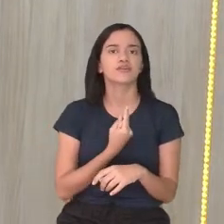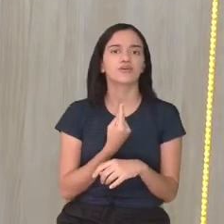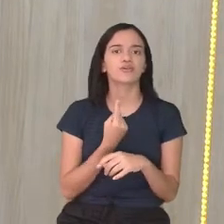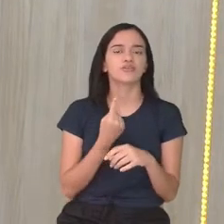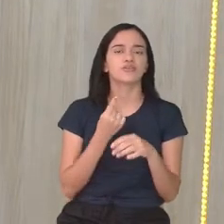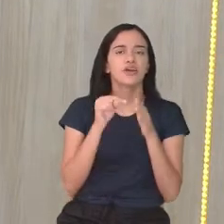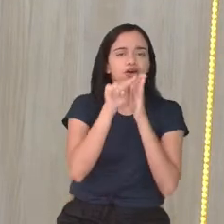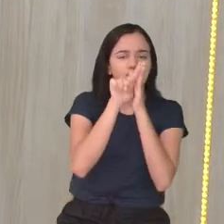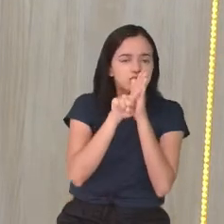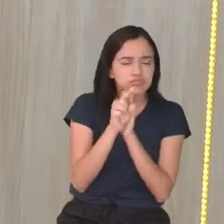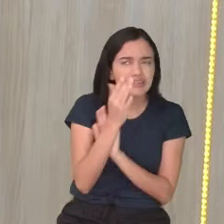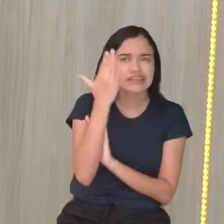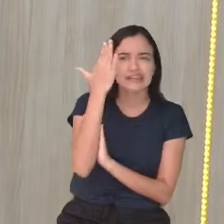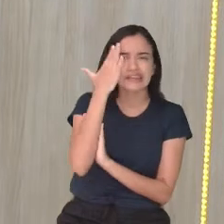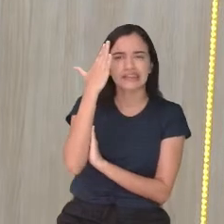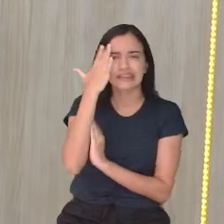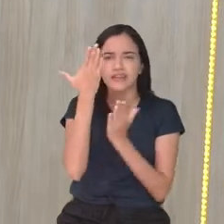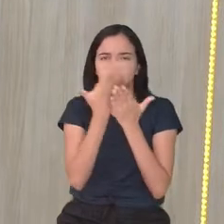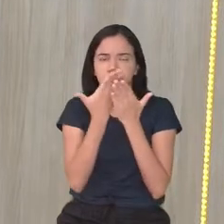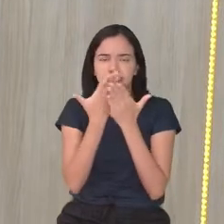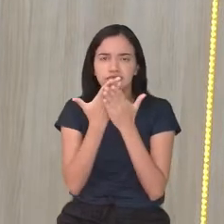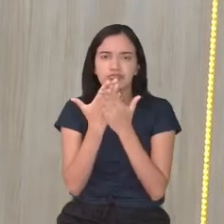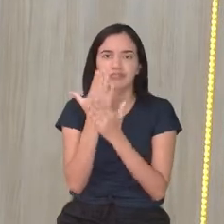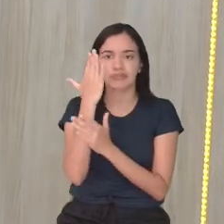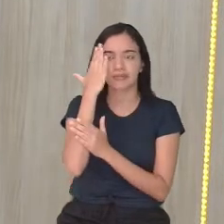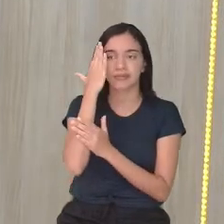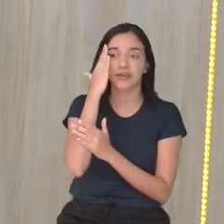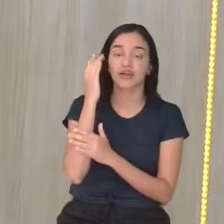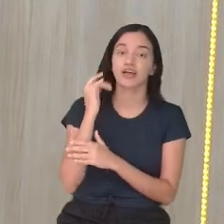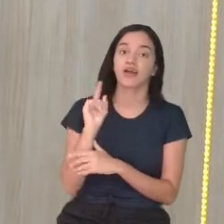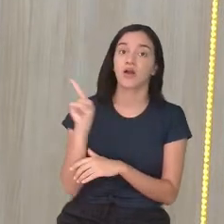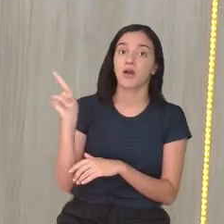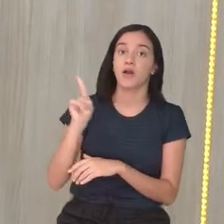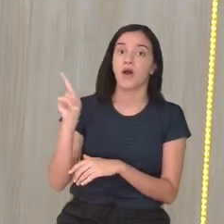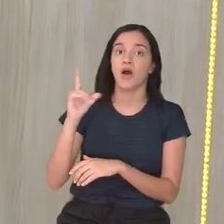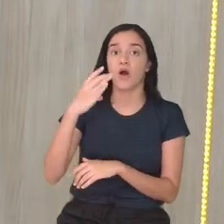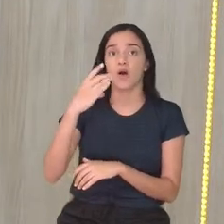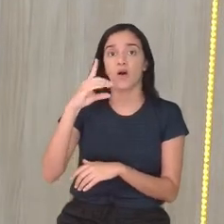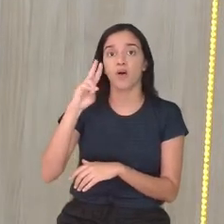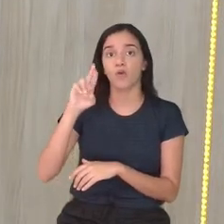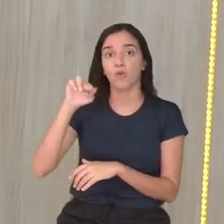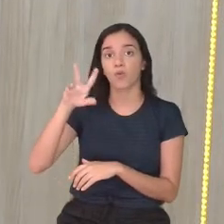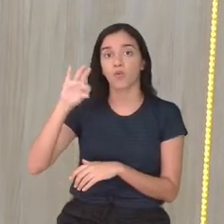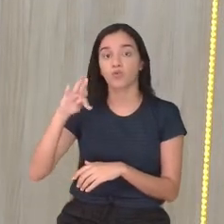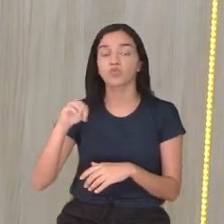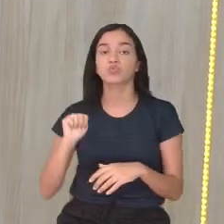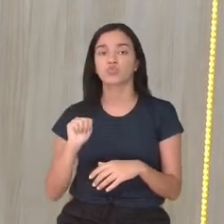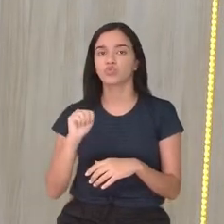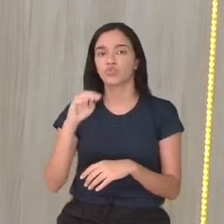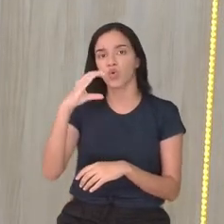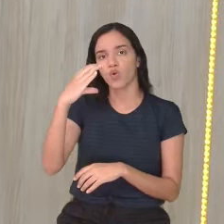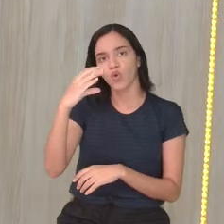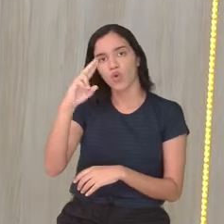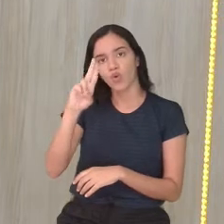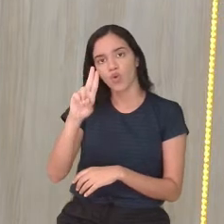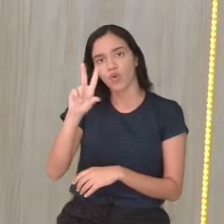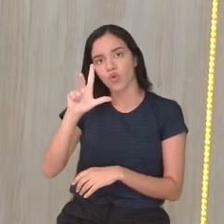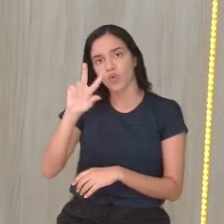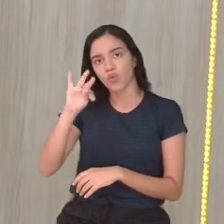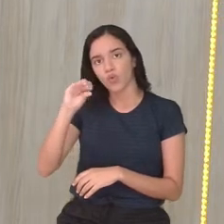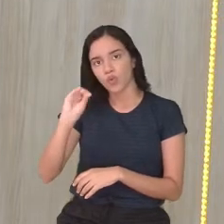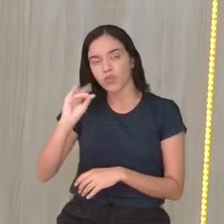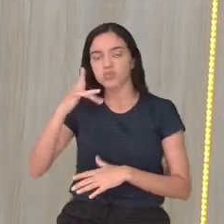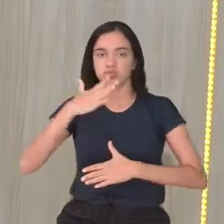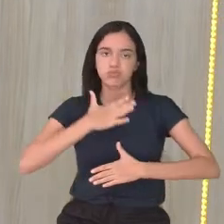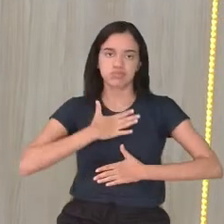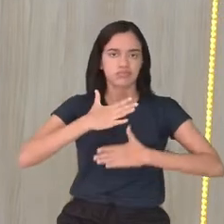esmiuçar ali, né? E entender melhor o que é que quer dizer. Quando a gente fala de culto ao corpo, né? Eu gosto de dar um exemplo que é, por exemplo, a gente